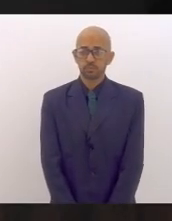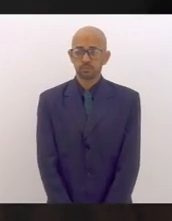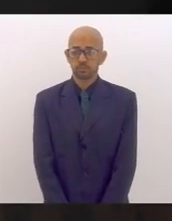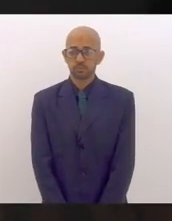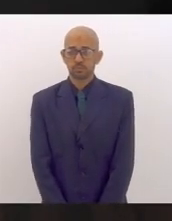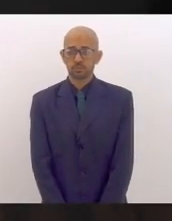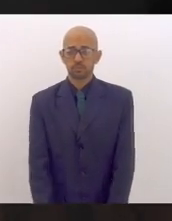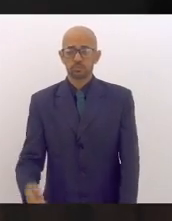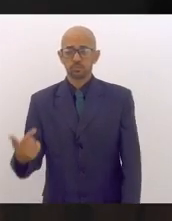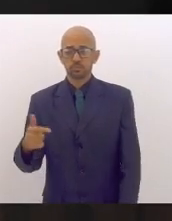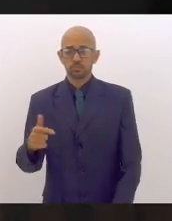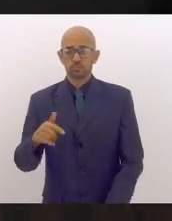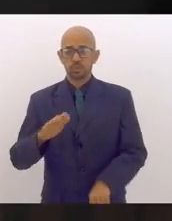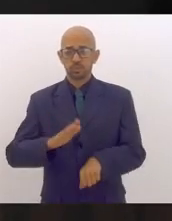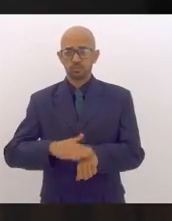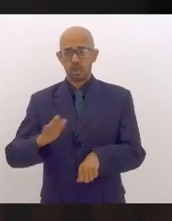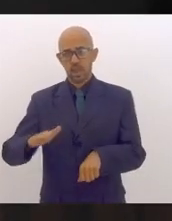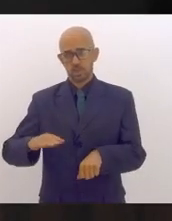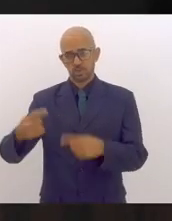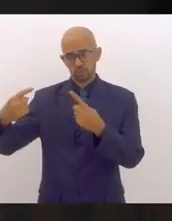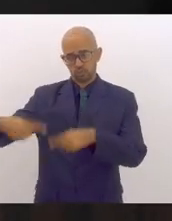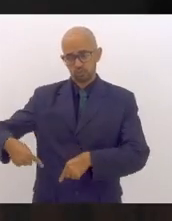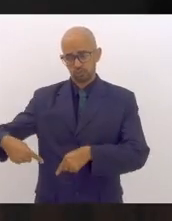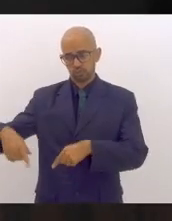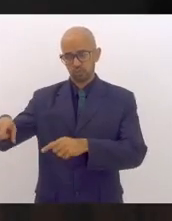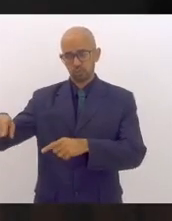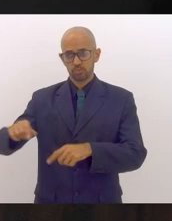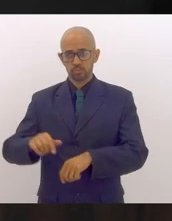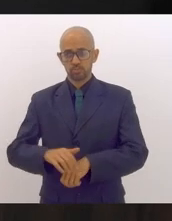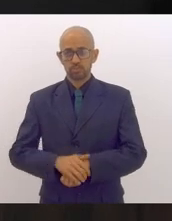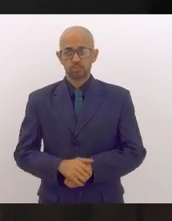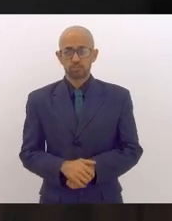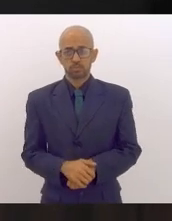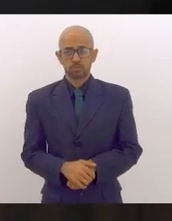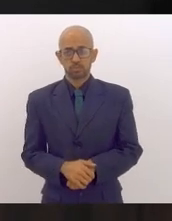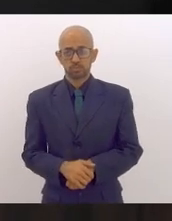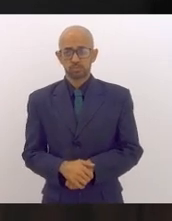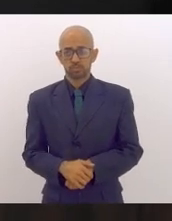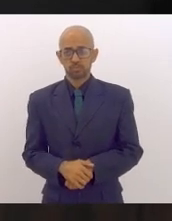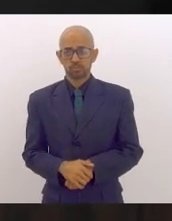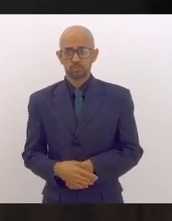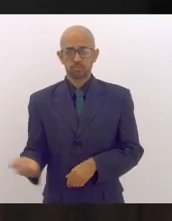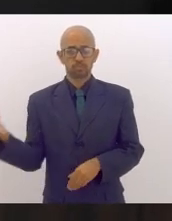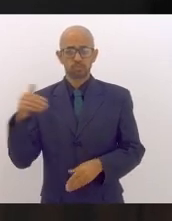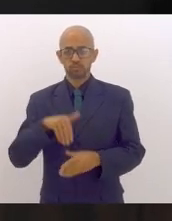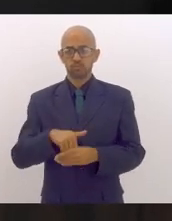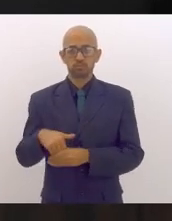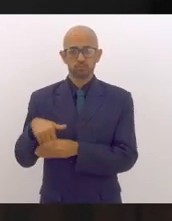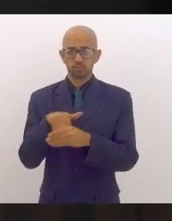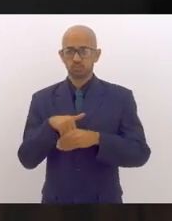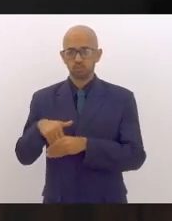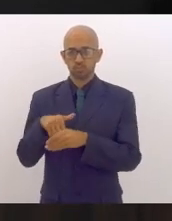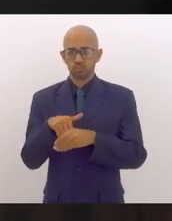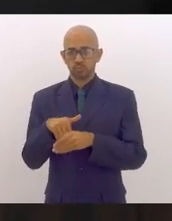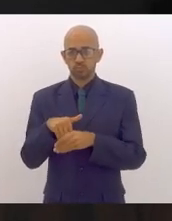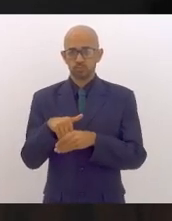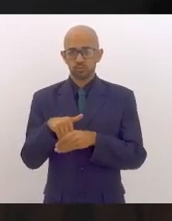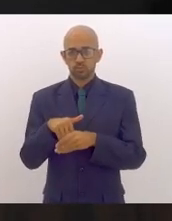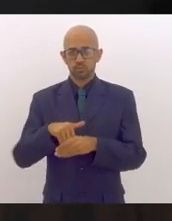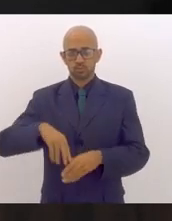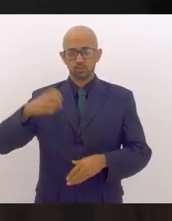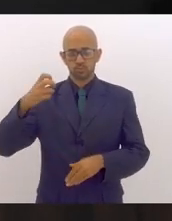Não havendo quem queira fazer o contraponto do destaque, estamos votando o